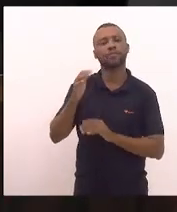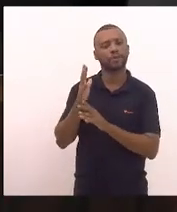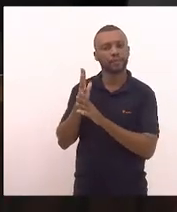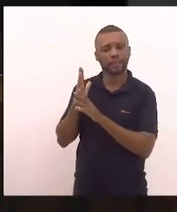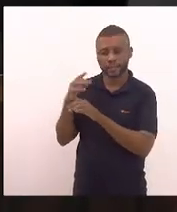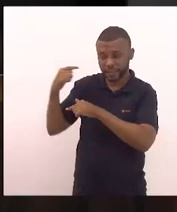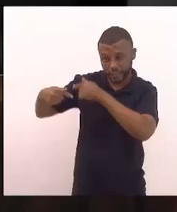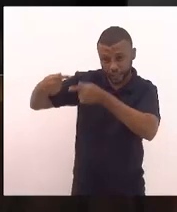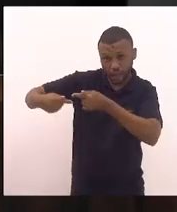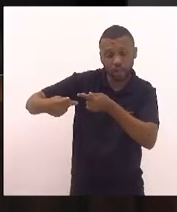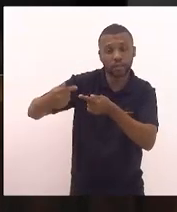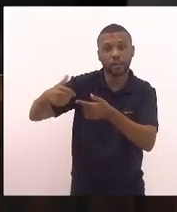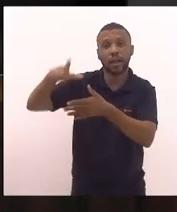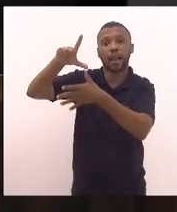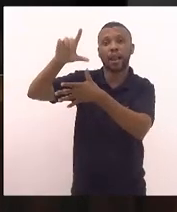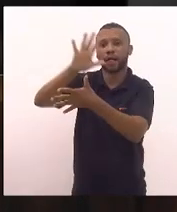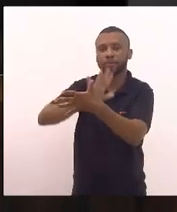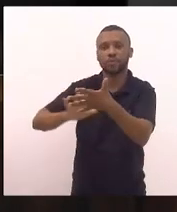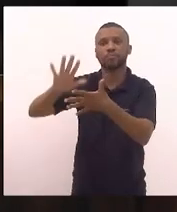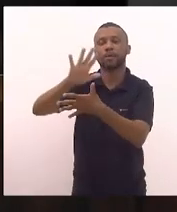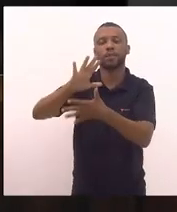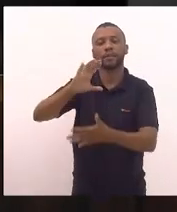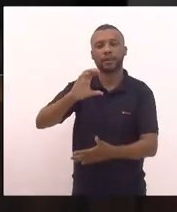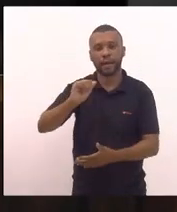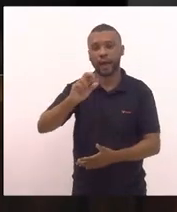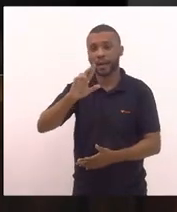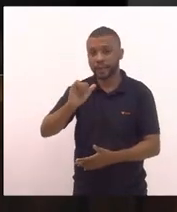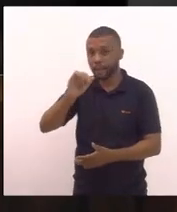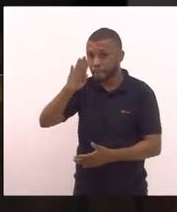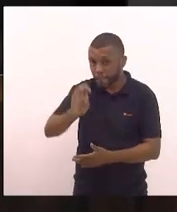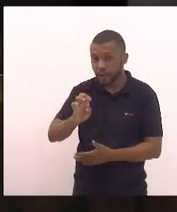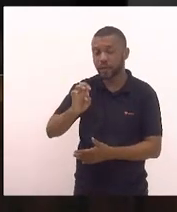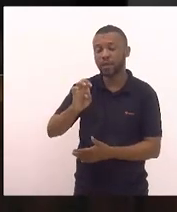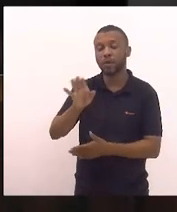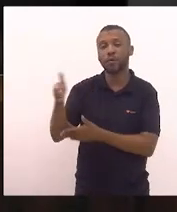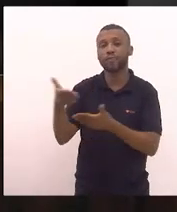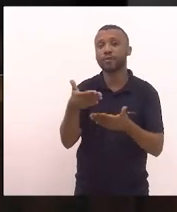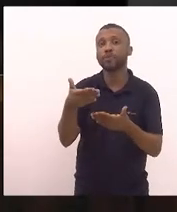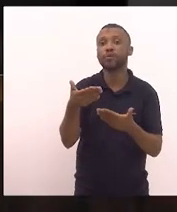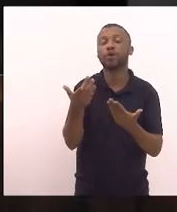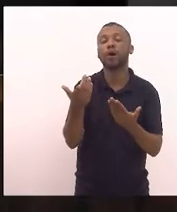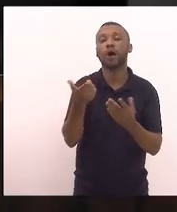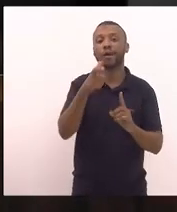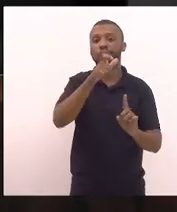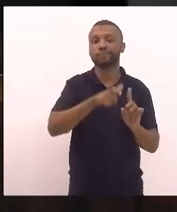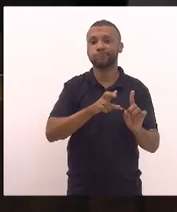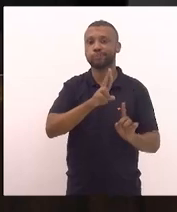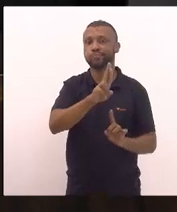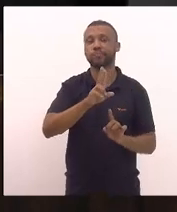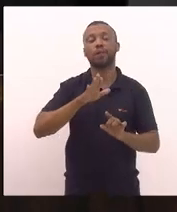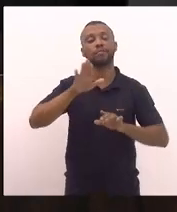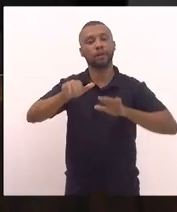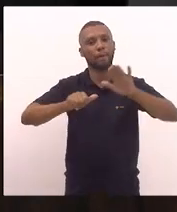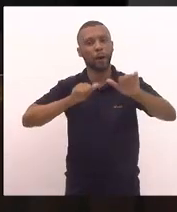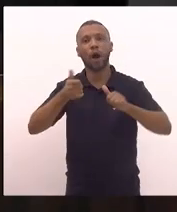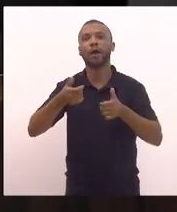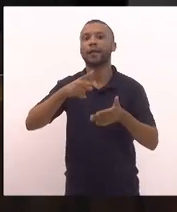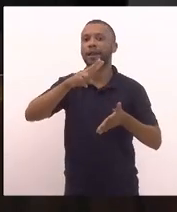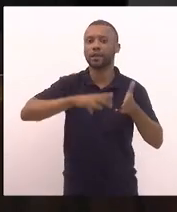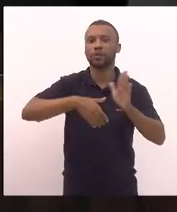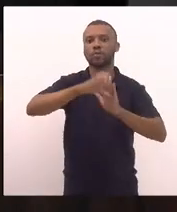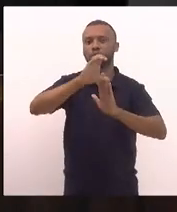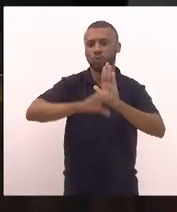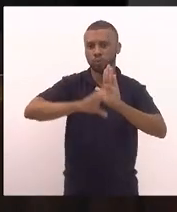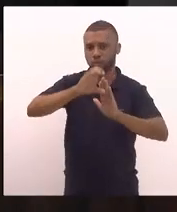latino-americana e caribenha do Estado do Rio de Janeiro. Convido ao mestre de cerimônias para fazer a chamada e leitura do currículo